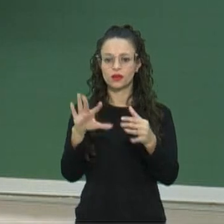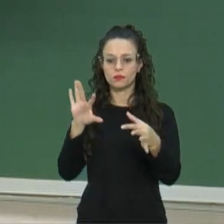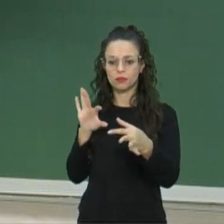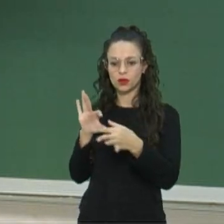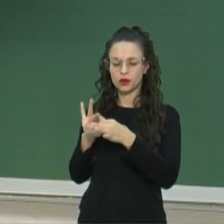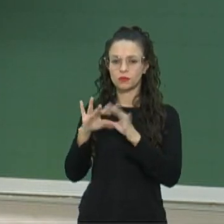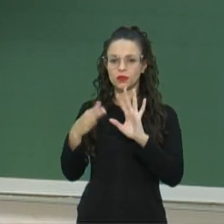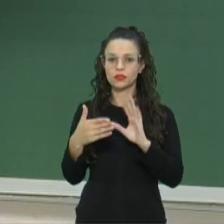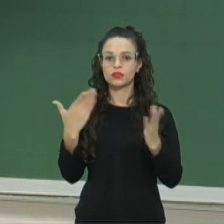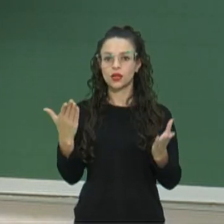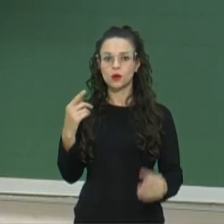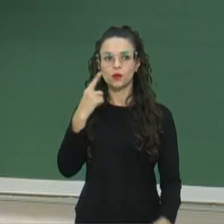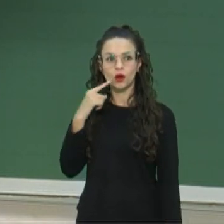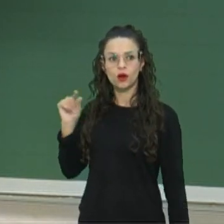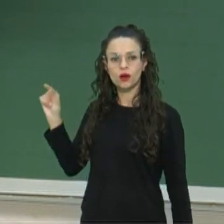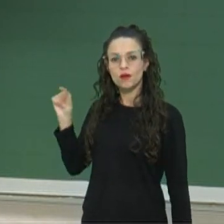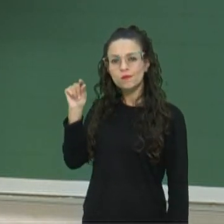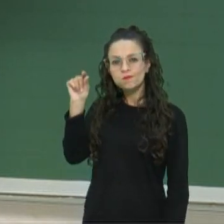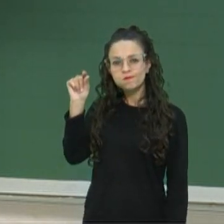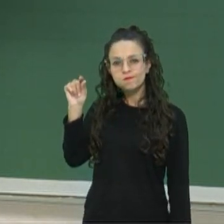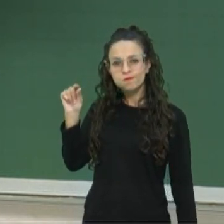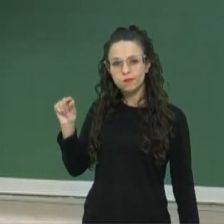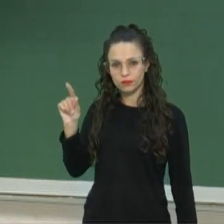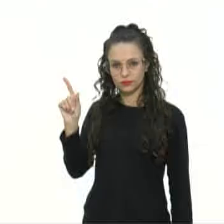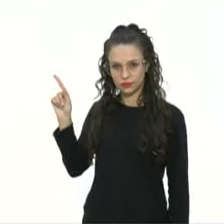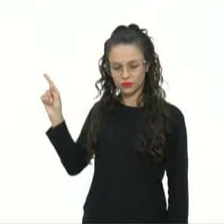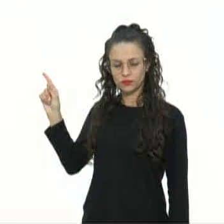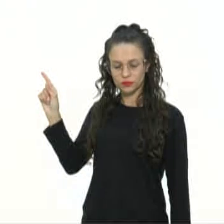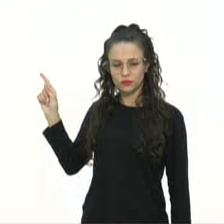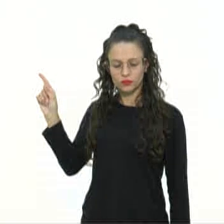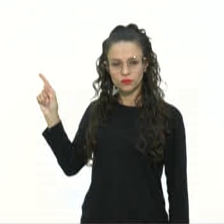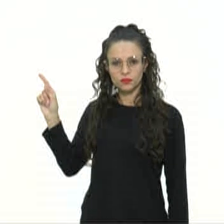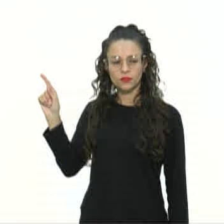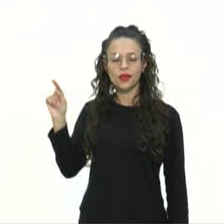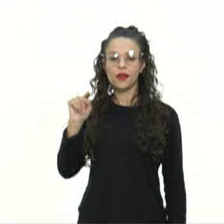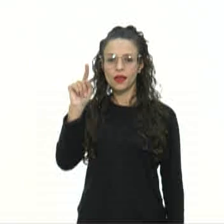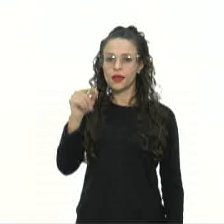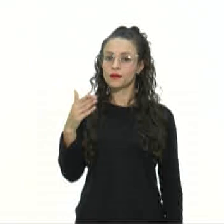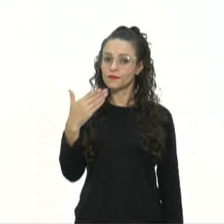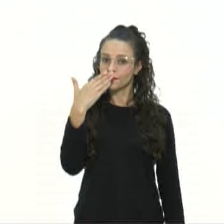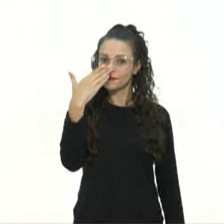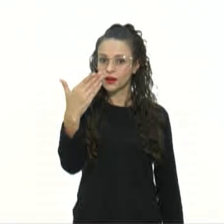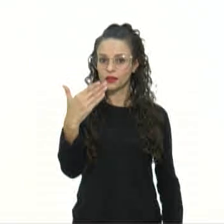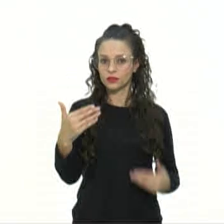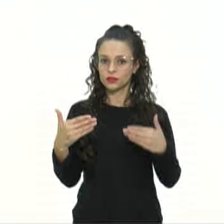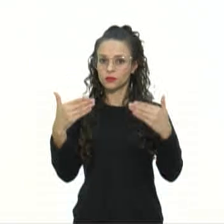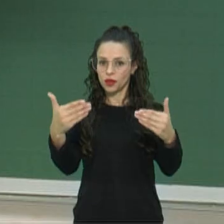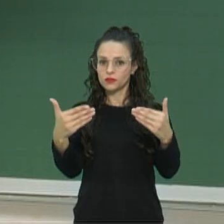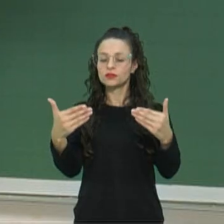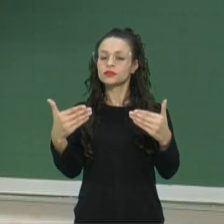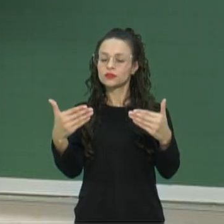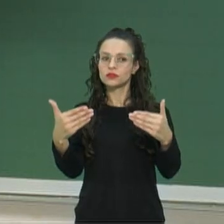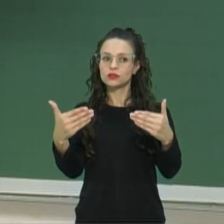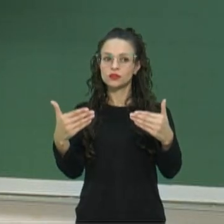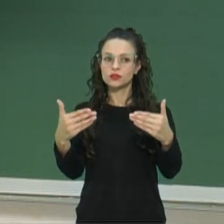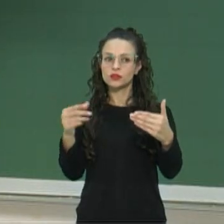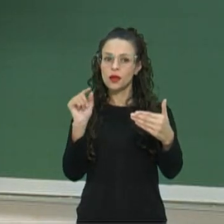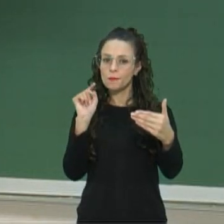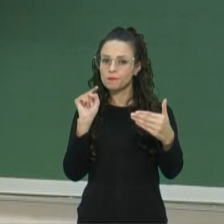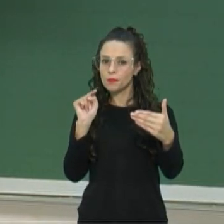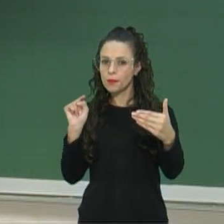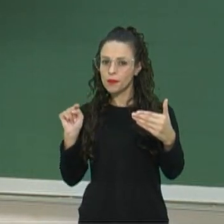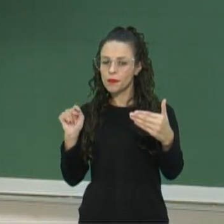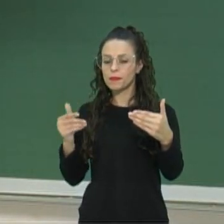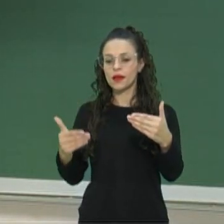trás. Então, essa parte mais preenchida está mais para frente. E essa parte aqui mais pontilhada,